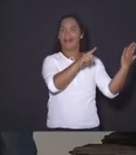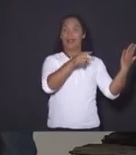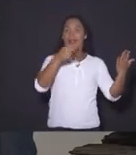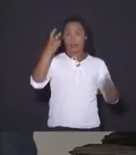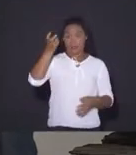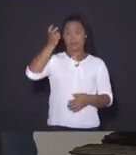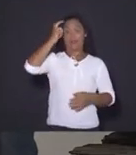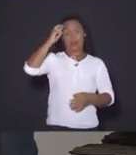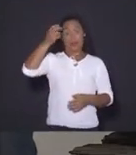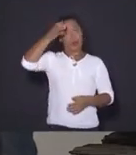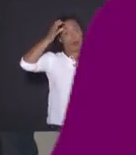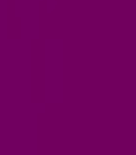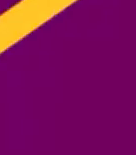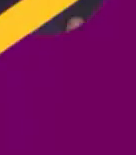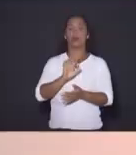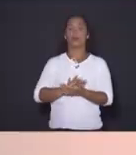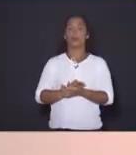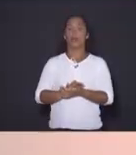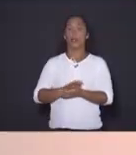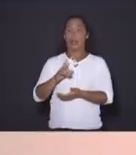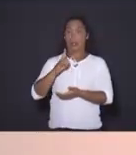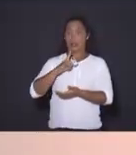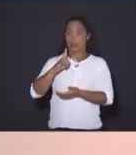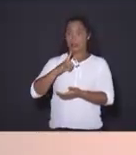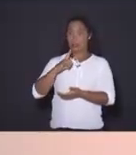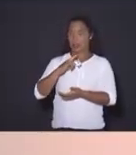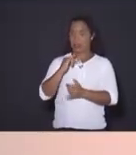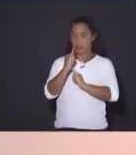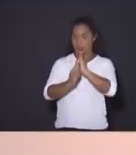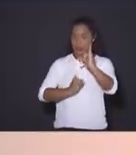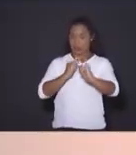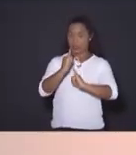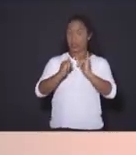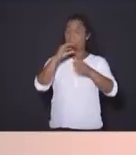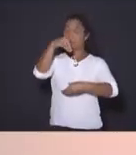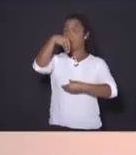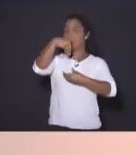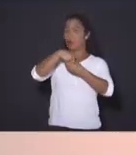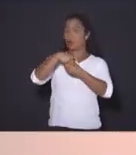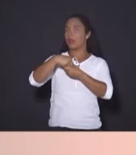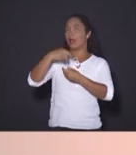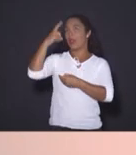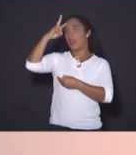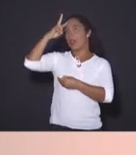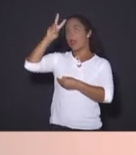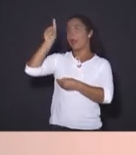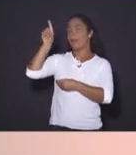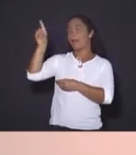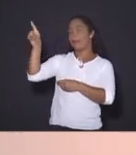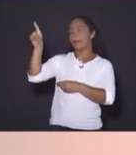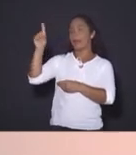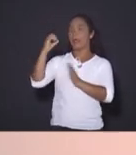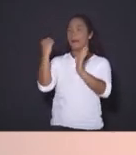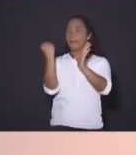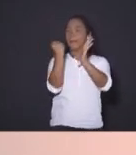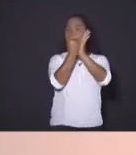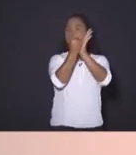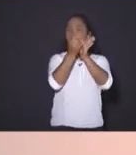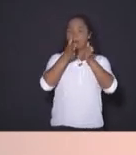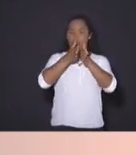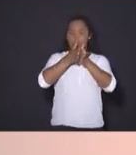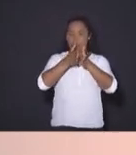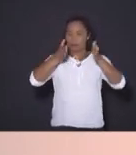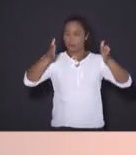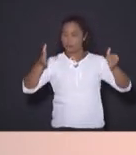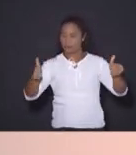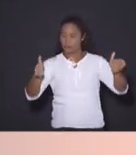cultura que é uma estela nós temos um marco civil da internet que quando ouvi a notícia de que haveria um marco civil nos animou bastante em